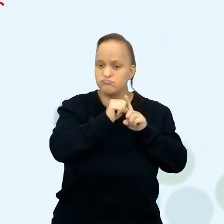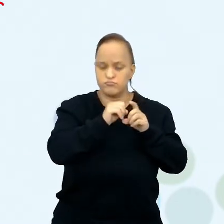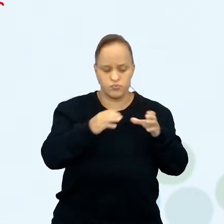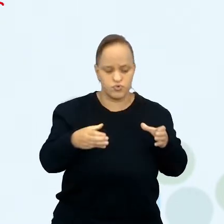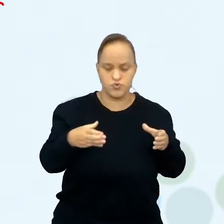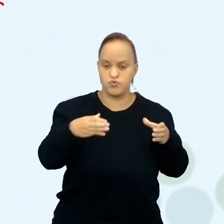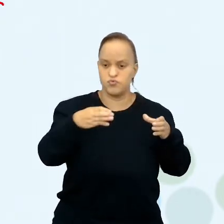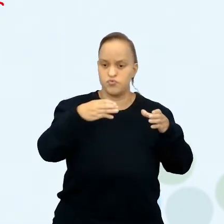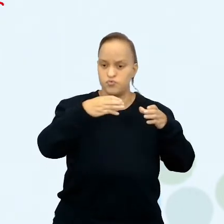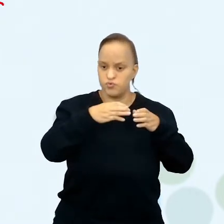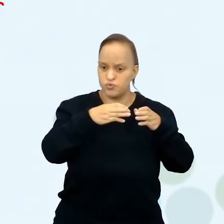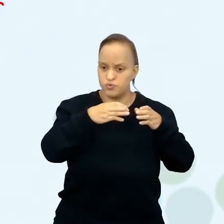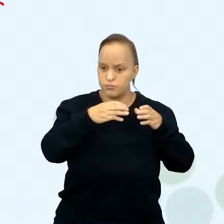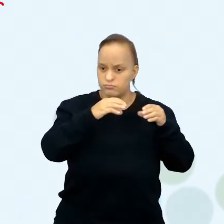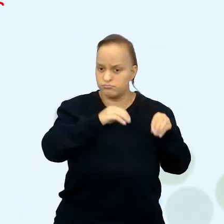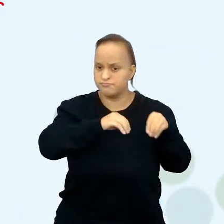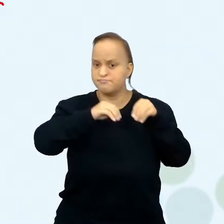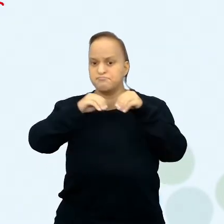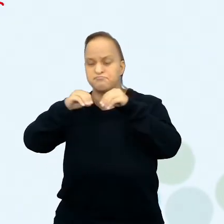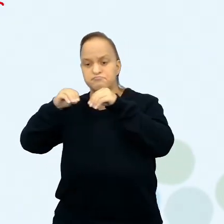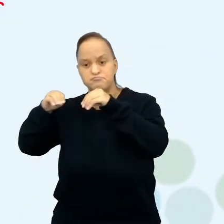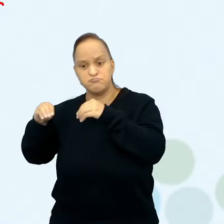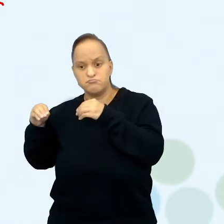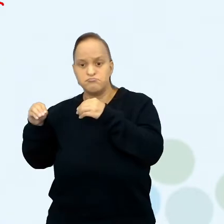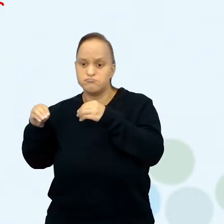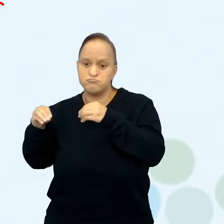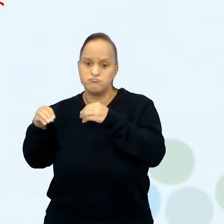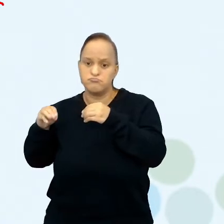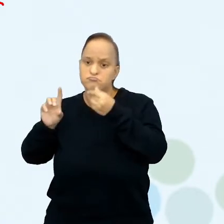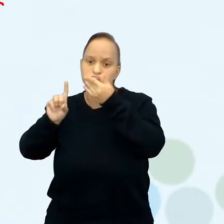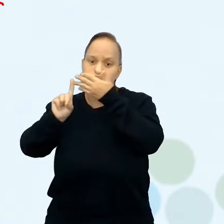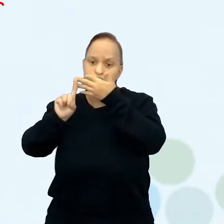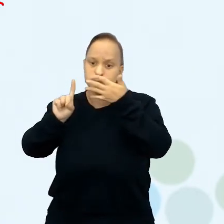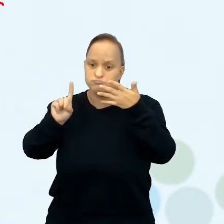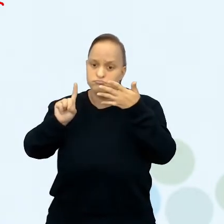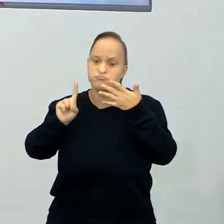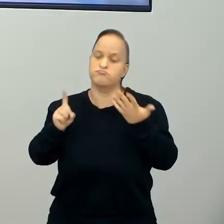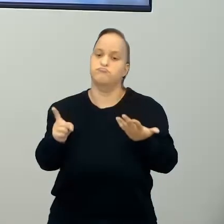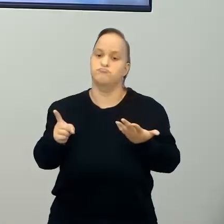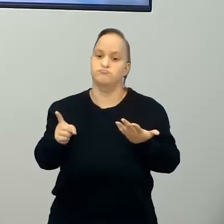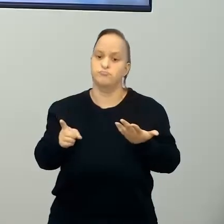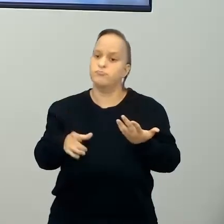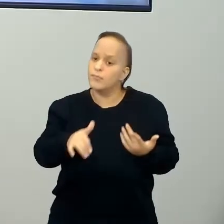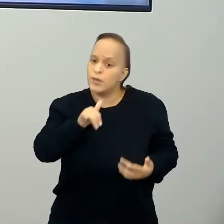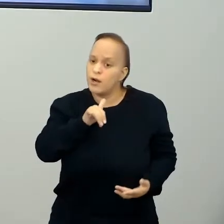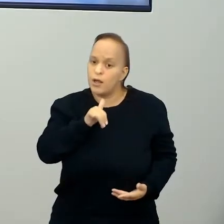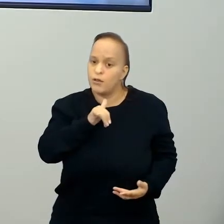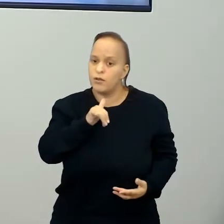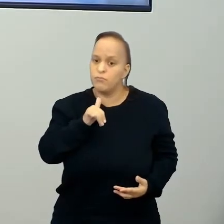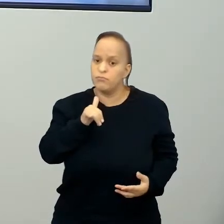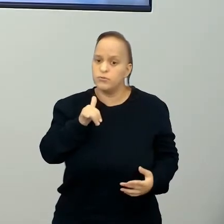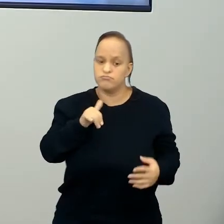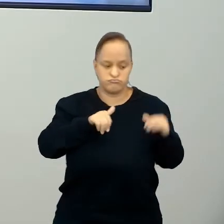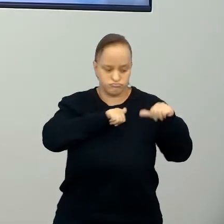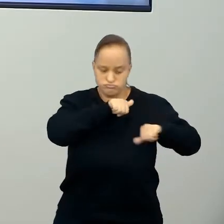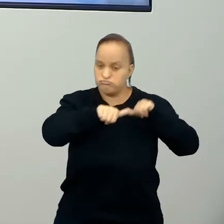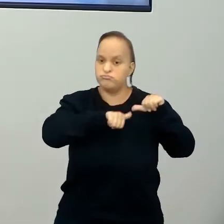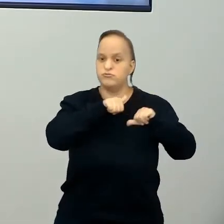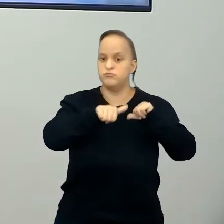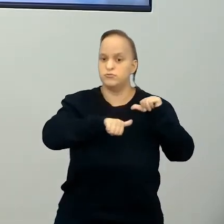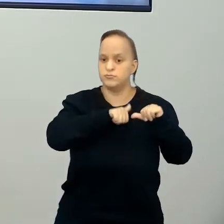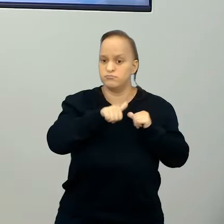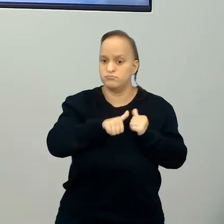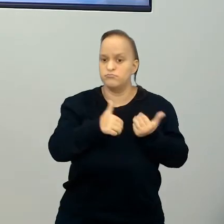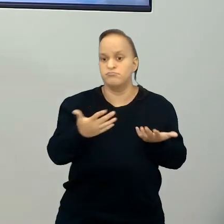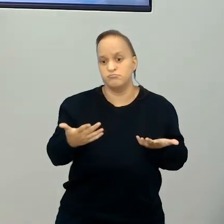também, né, por exemplo, entrar ali dentro do movimento LGBTQIA+, e, por exemplo, ser uma pessoa trans, né? Então, o sexo